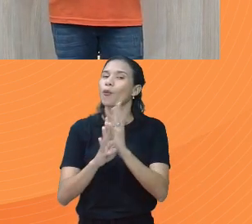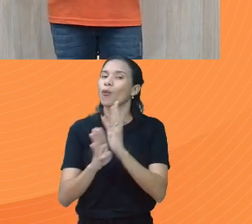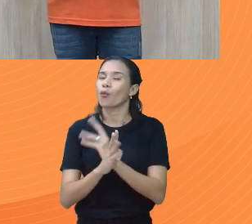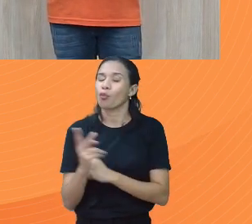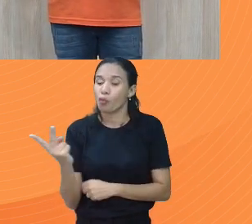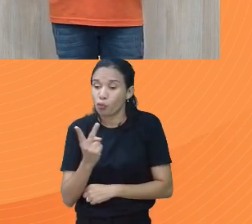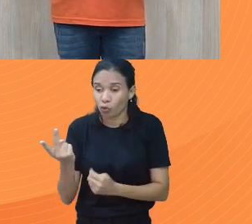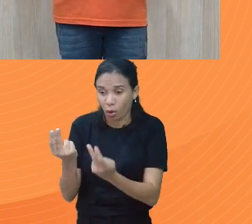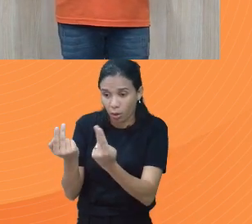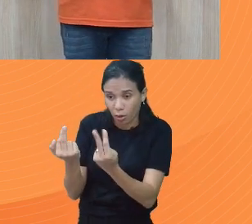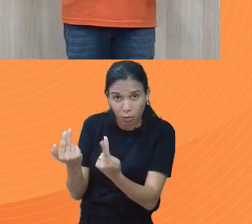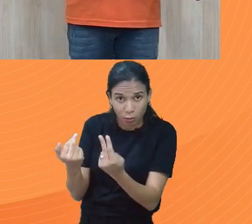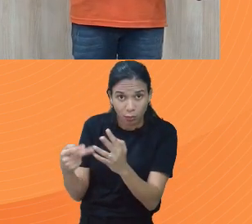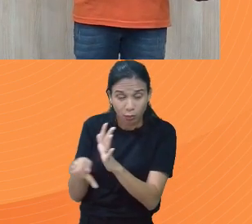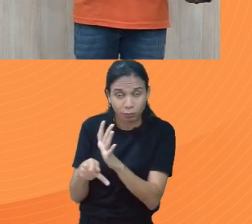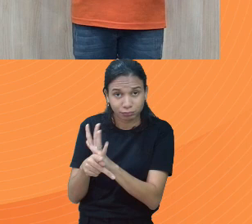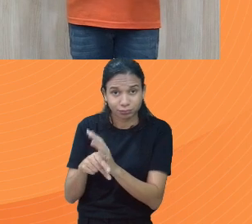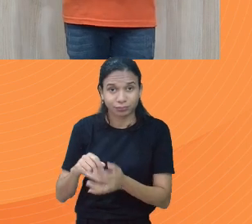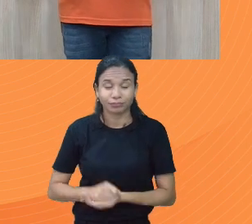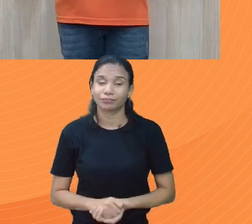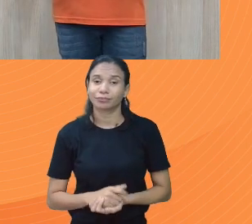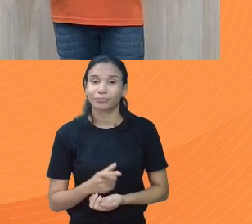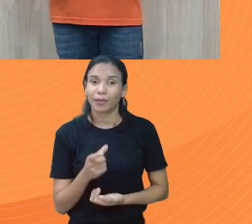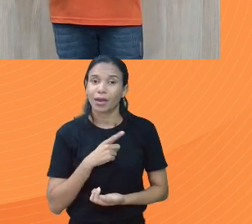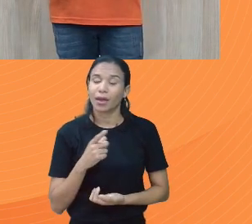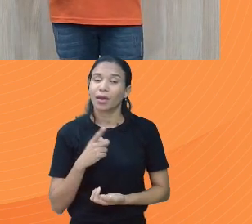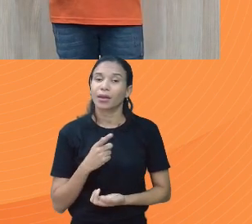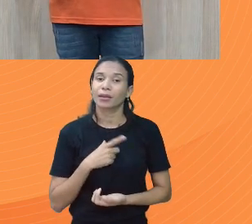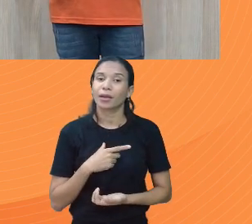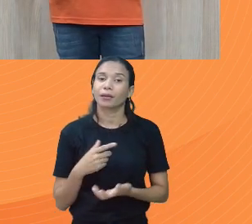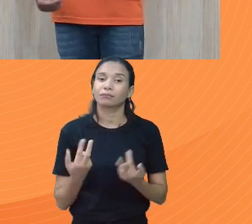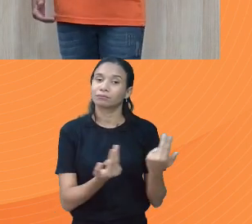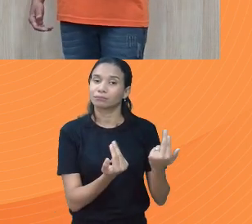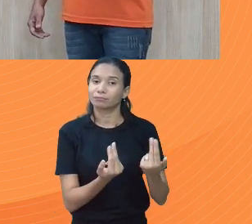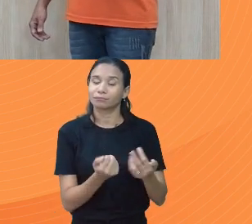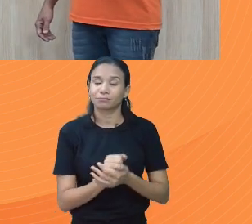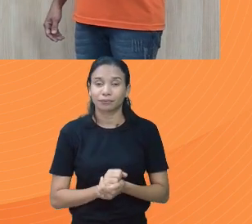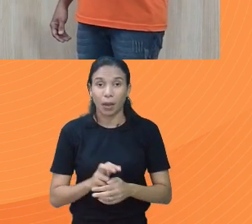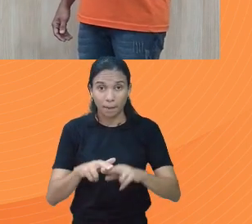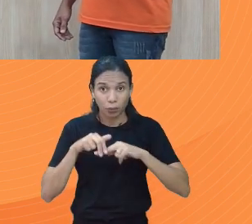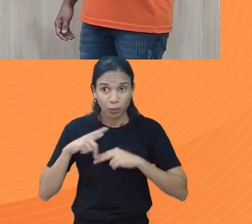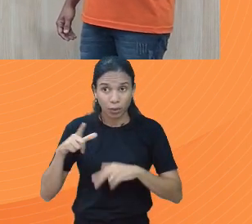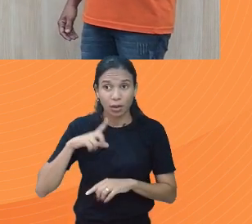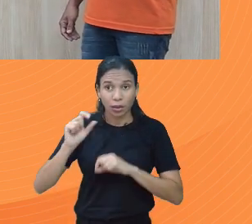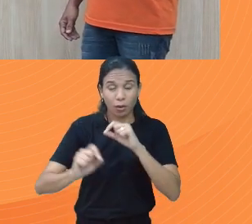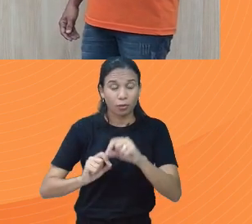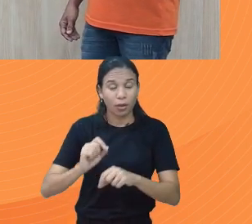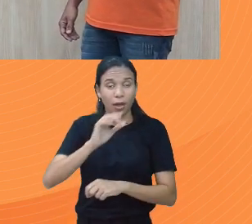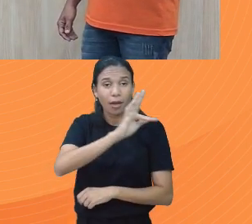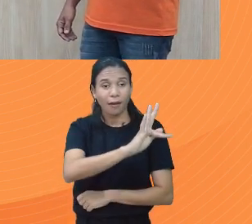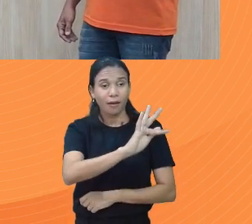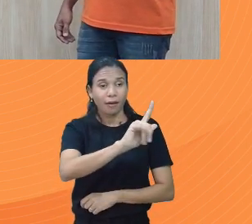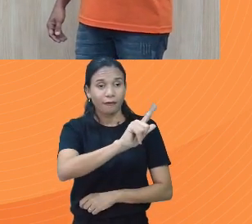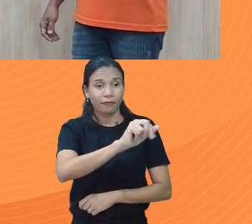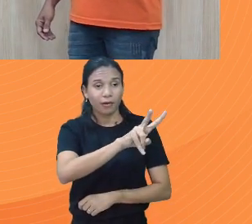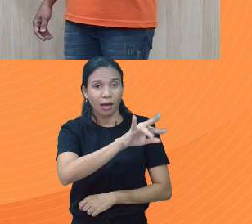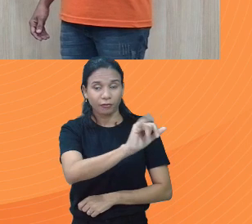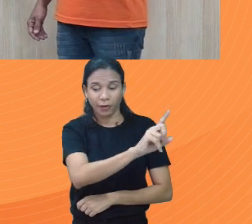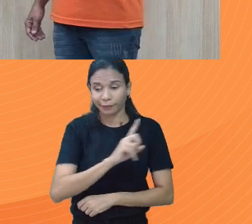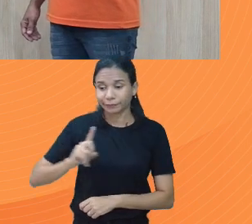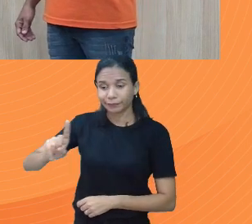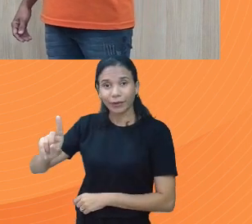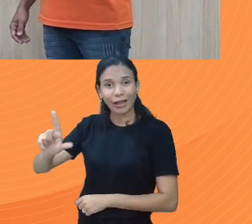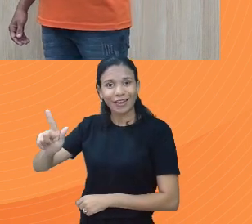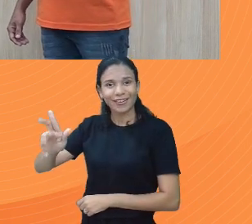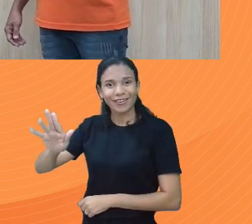duas frações com numeradores iguais e com denominadores iguais. No caso, Flávia e Guilherme. Então, vou